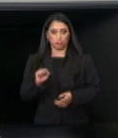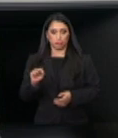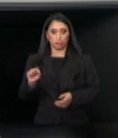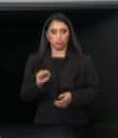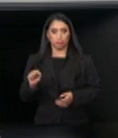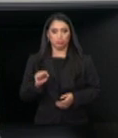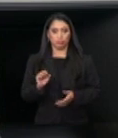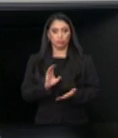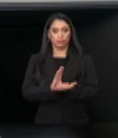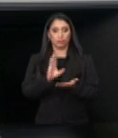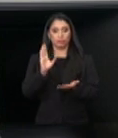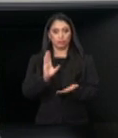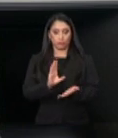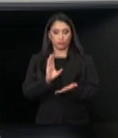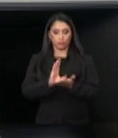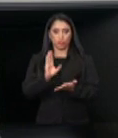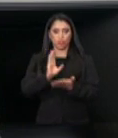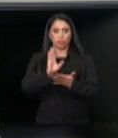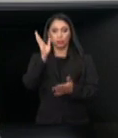Lopes Miranda